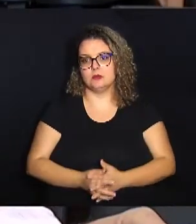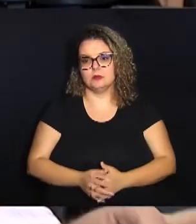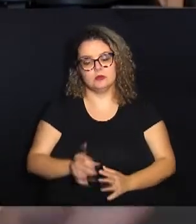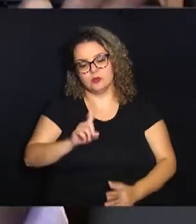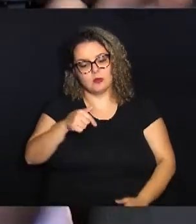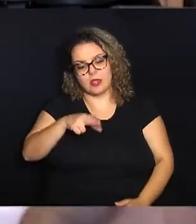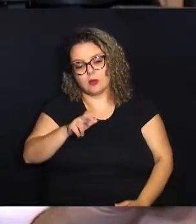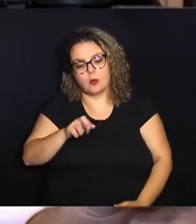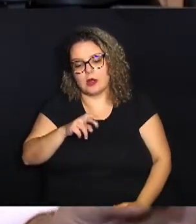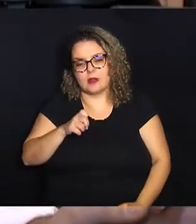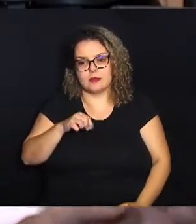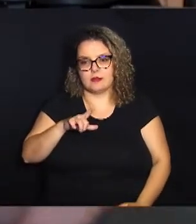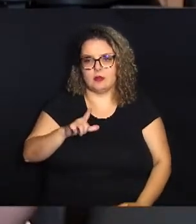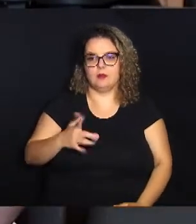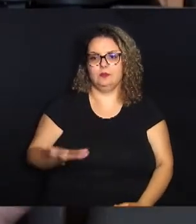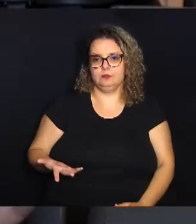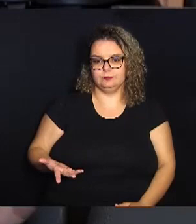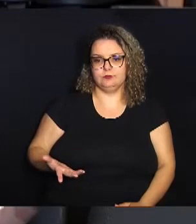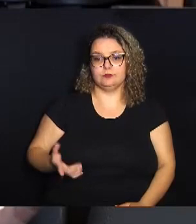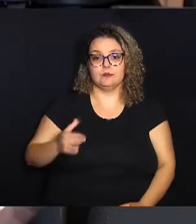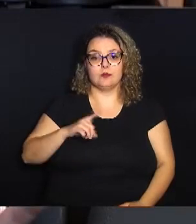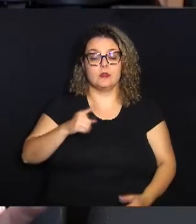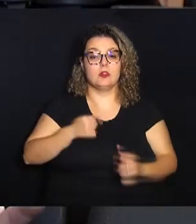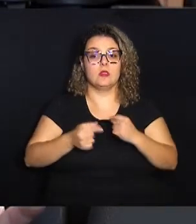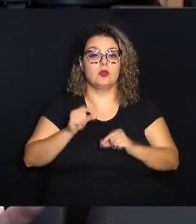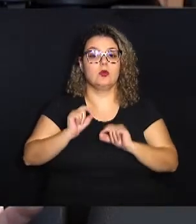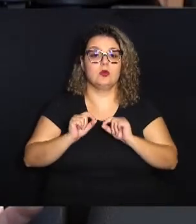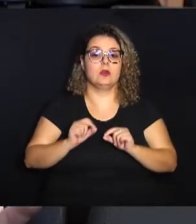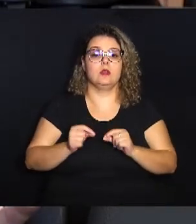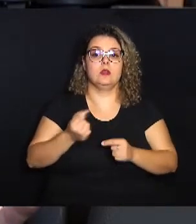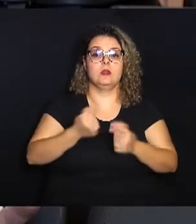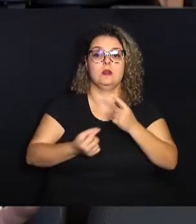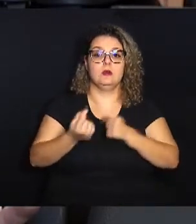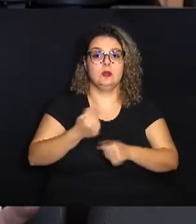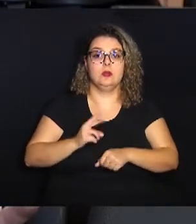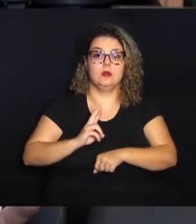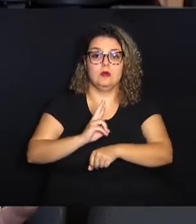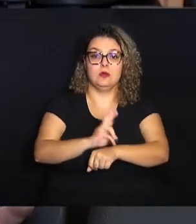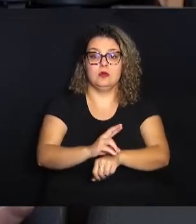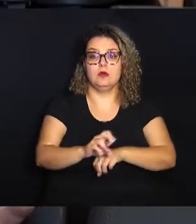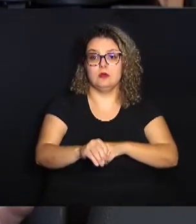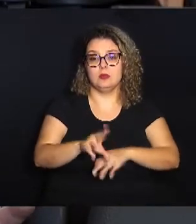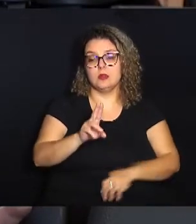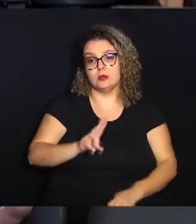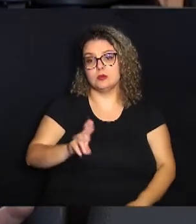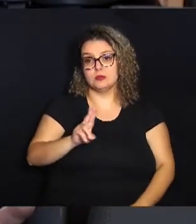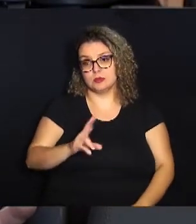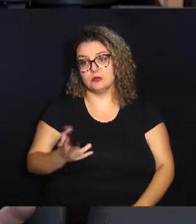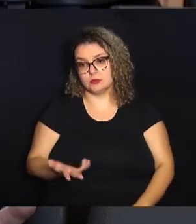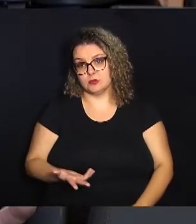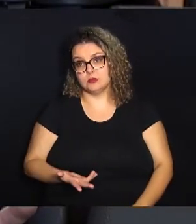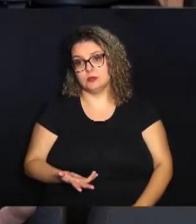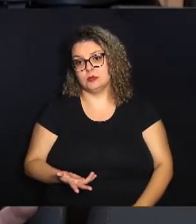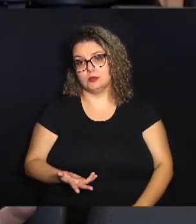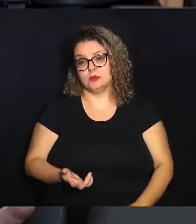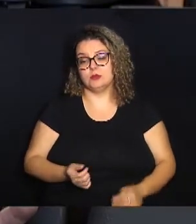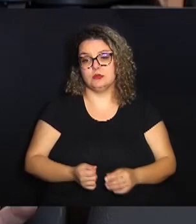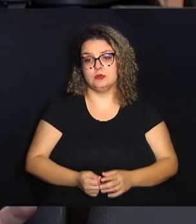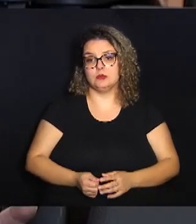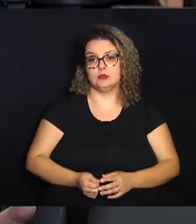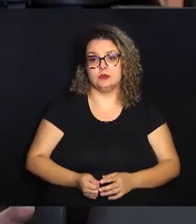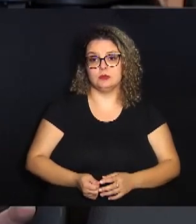uma questão financeira disso, que é o recurso da educação sendo utilizada